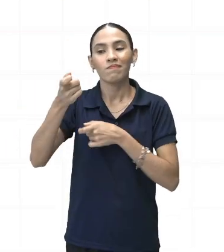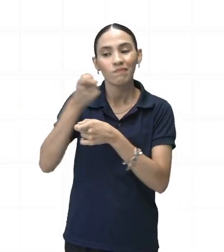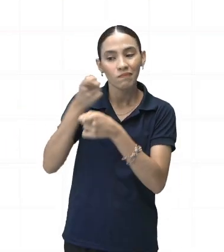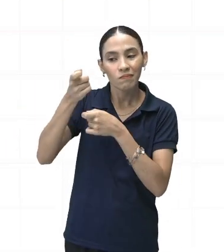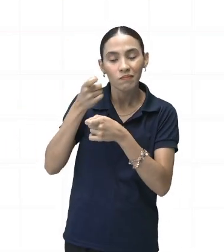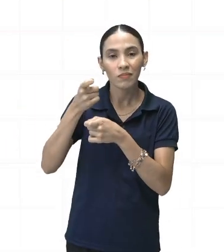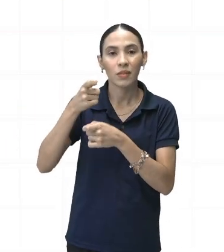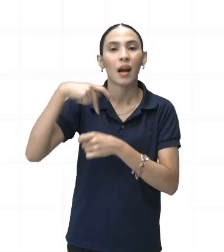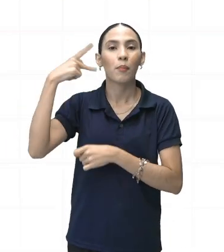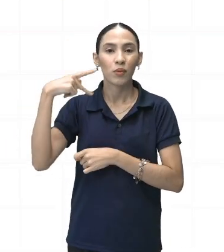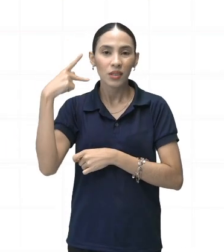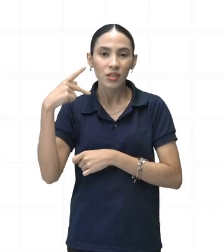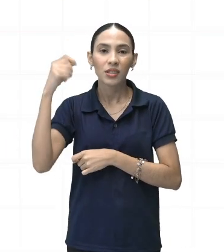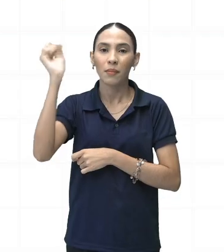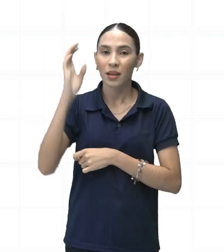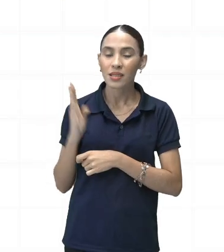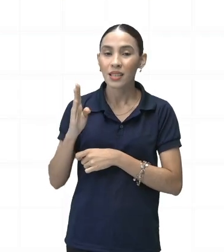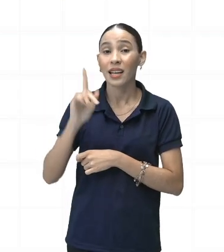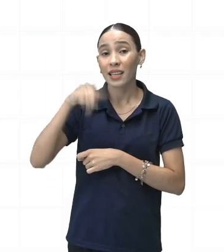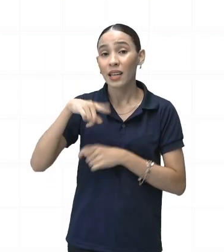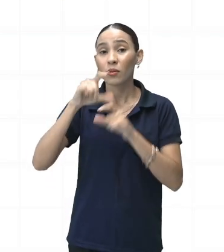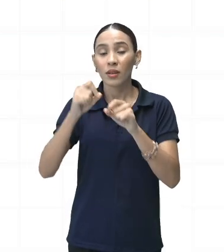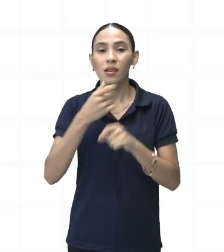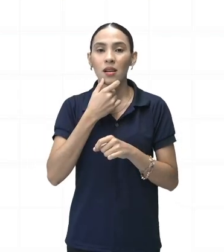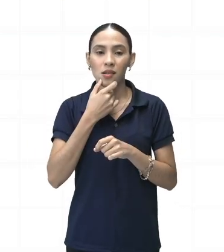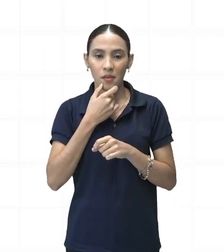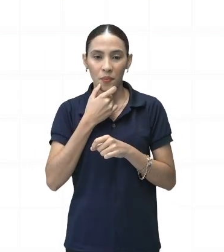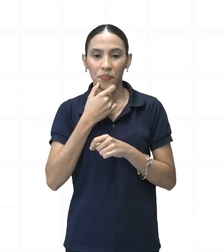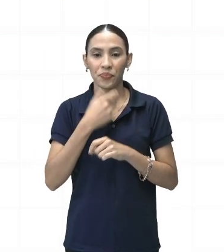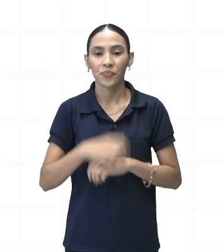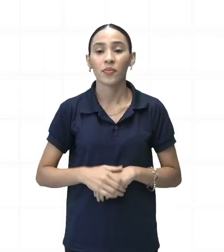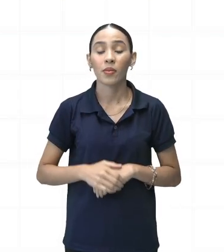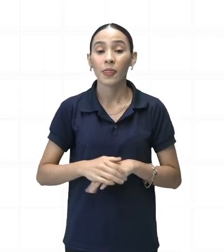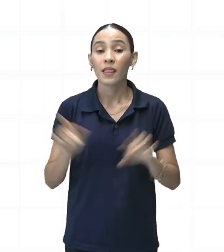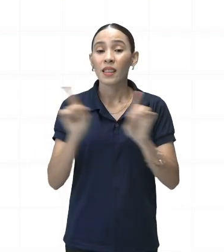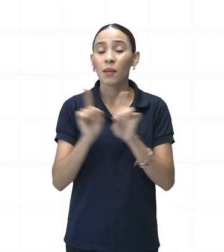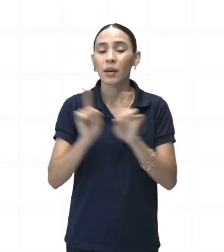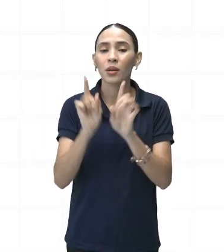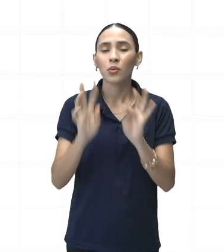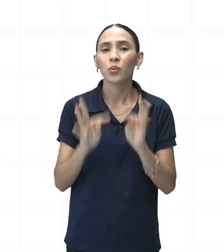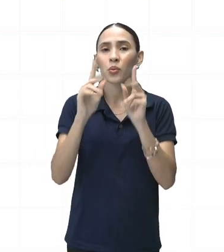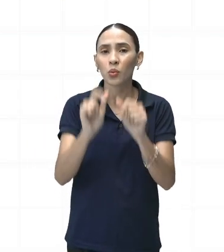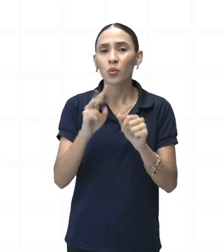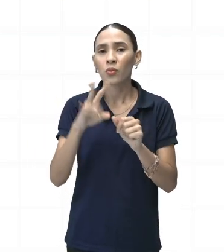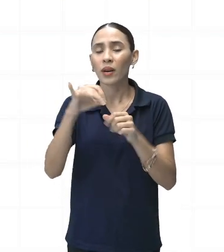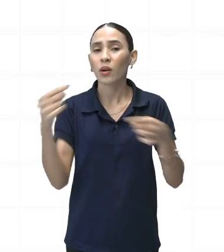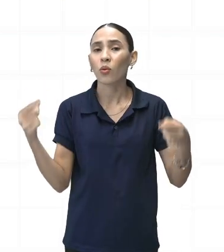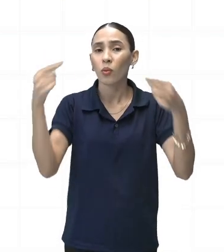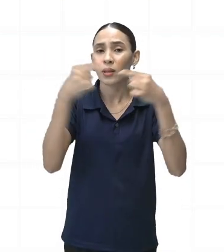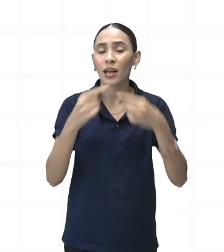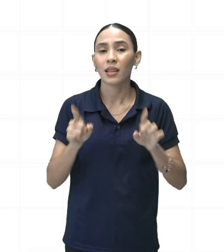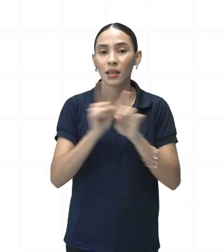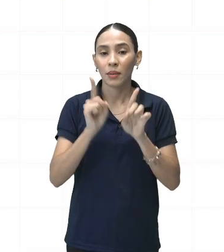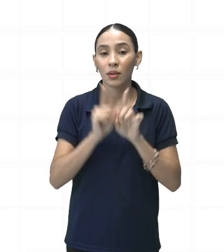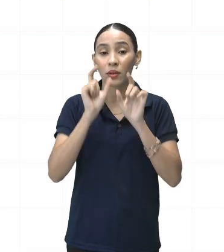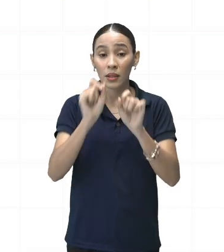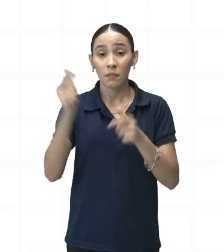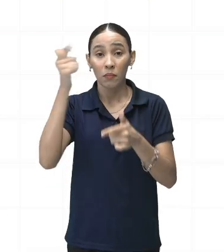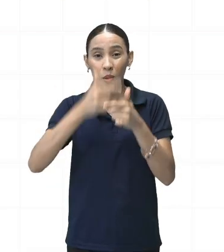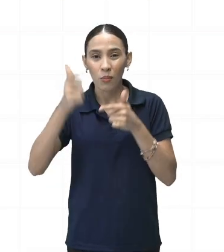manipulando a política brasileira, que era justamente a Inglaterra. E tudo isso vai culminar também na